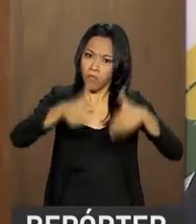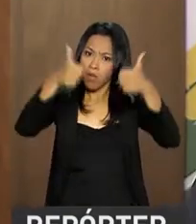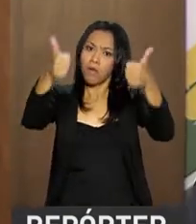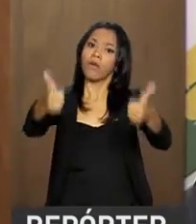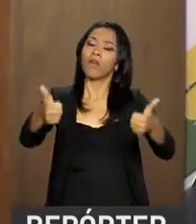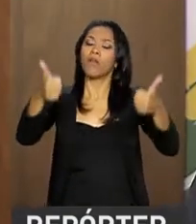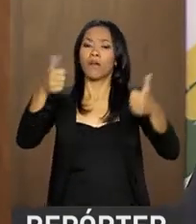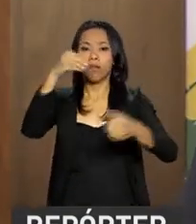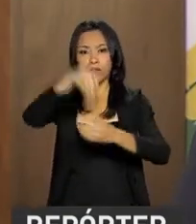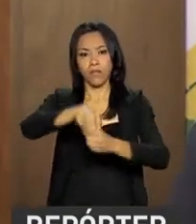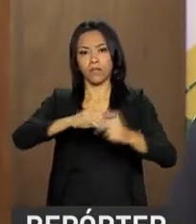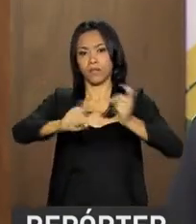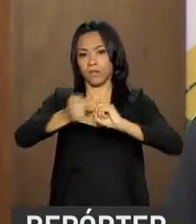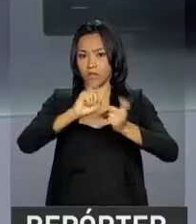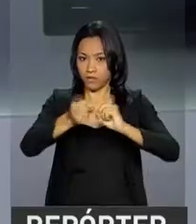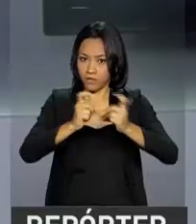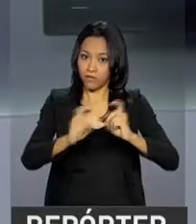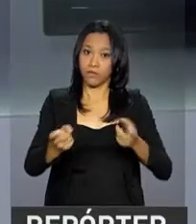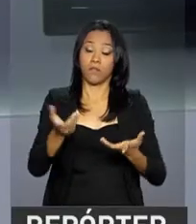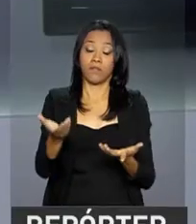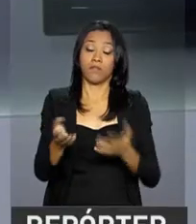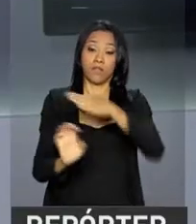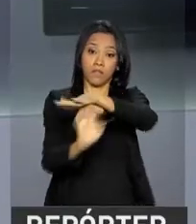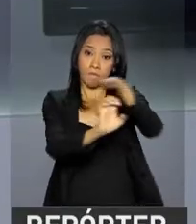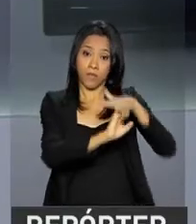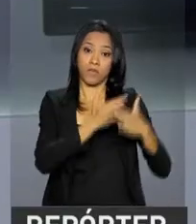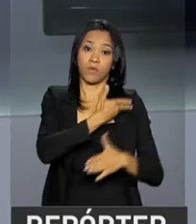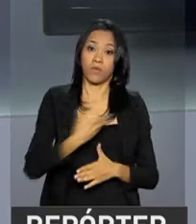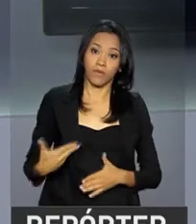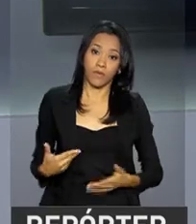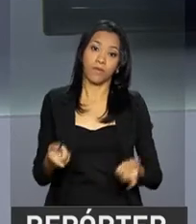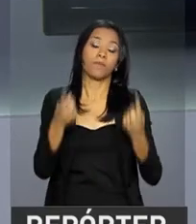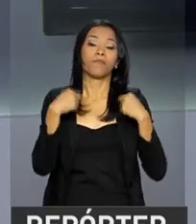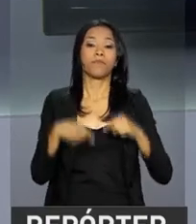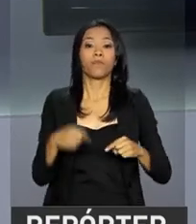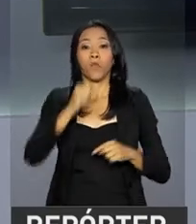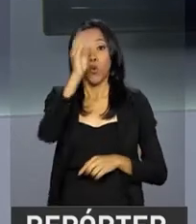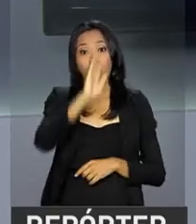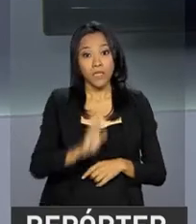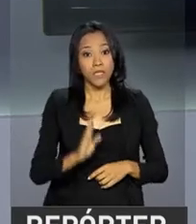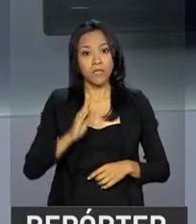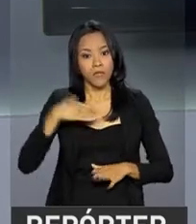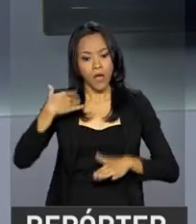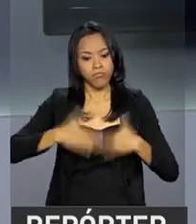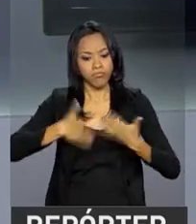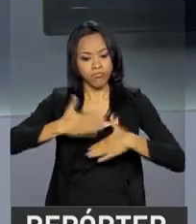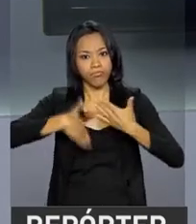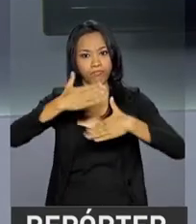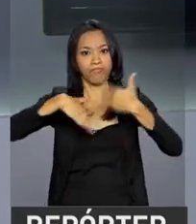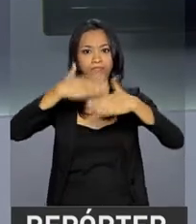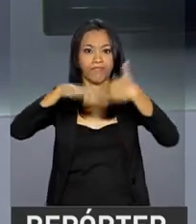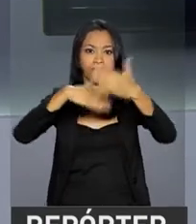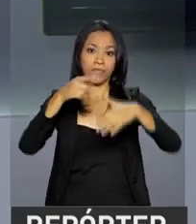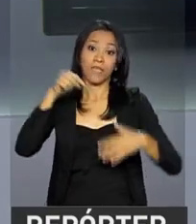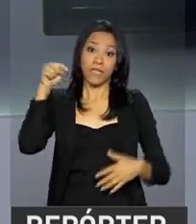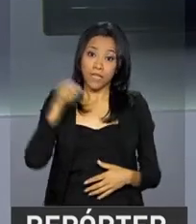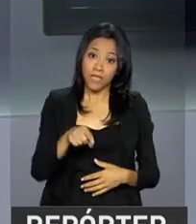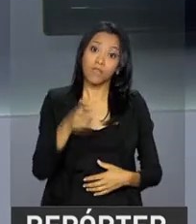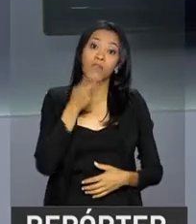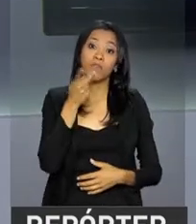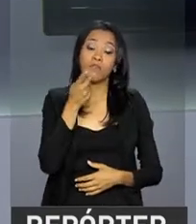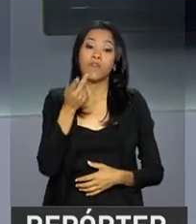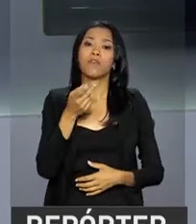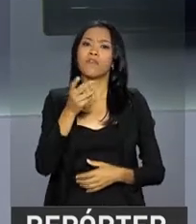resultado líquido das empresas estatais o brasil está em ciclo de crescimento a afirmação foi feita no rio de